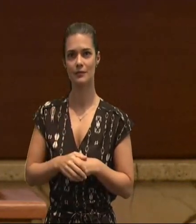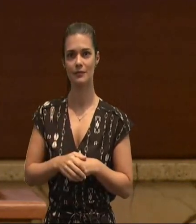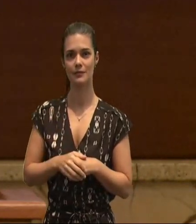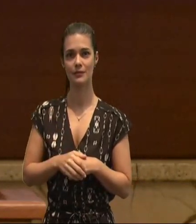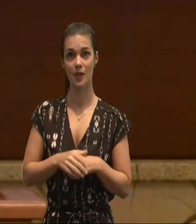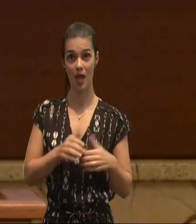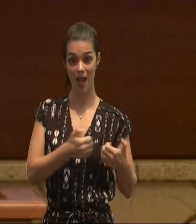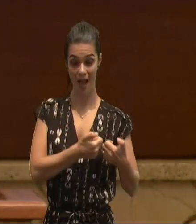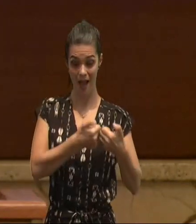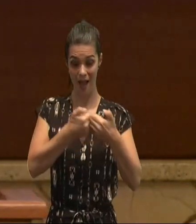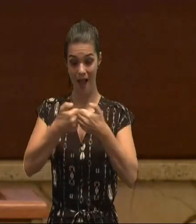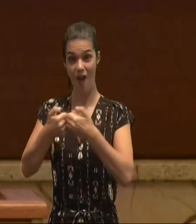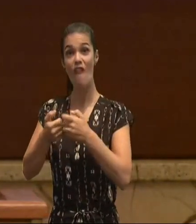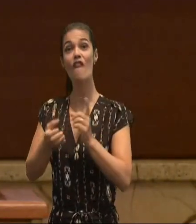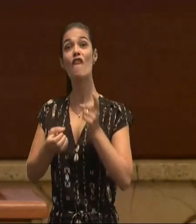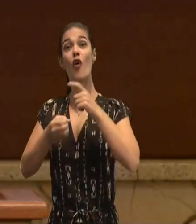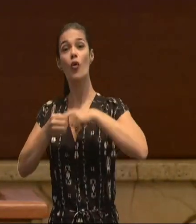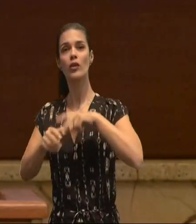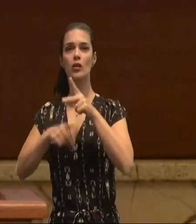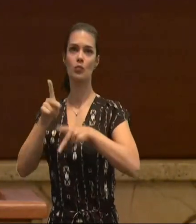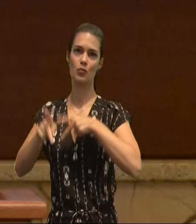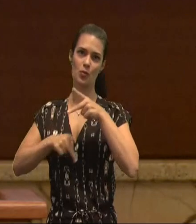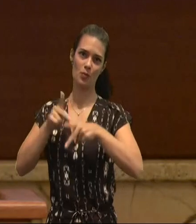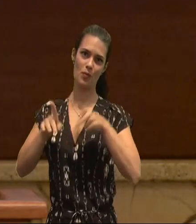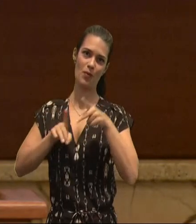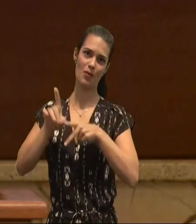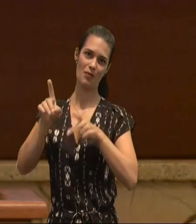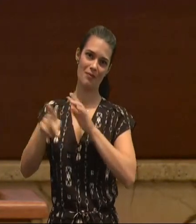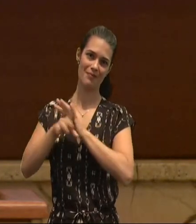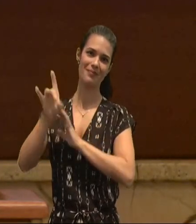Deus. Depois dela ter provocado